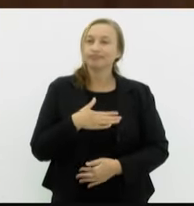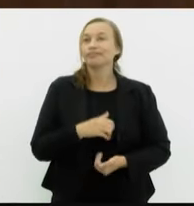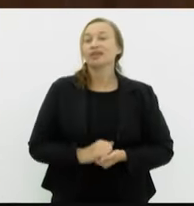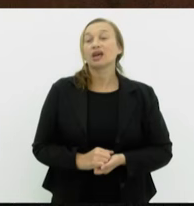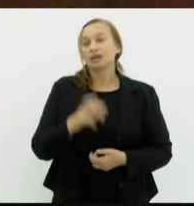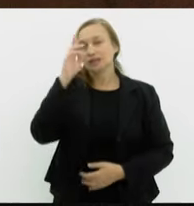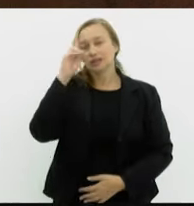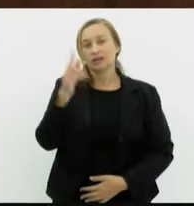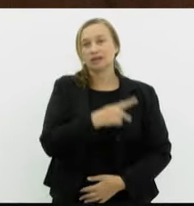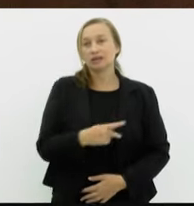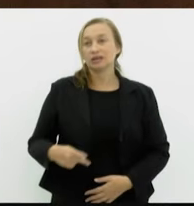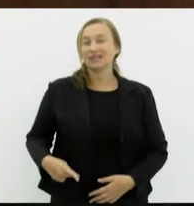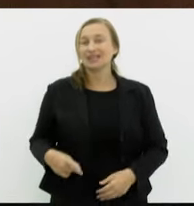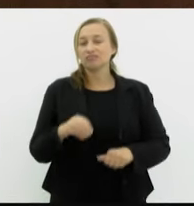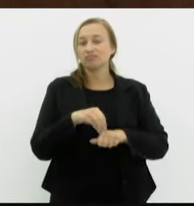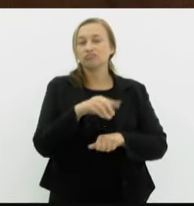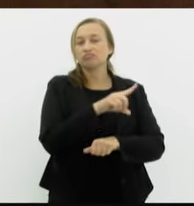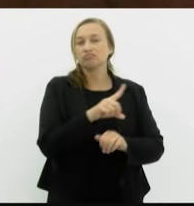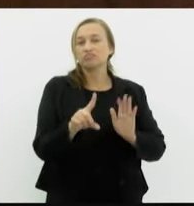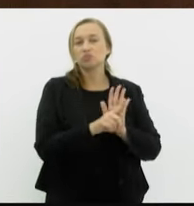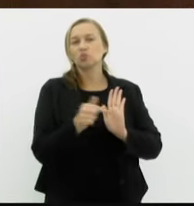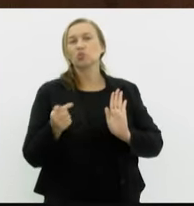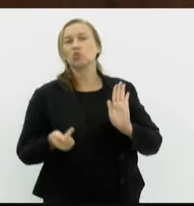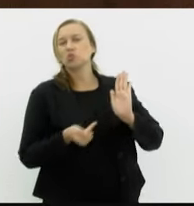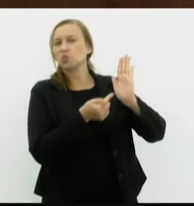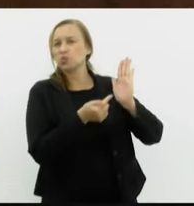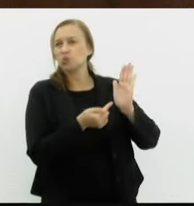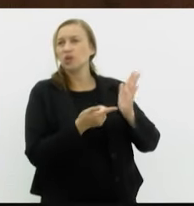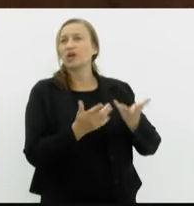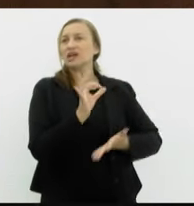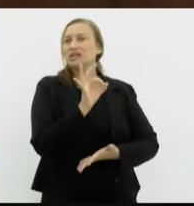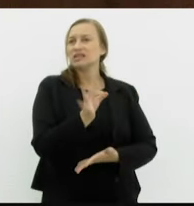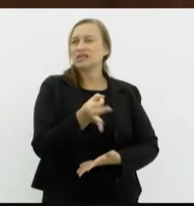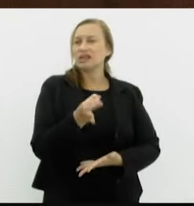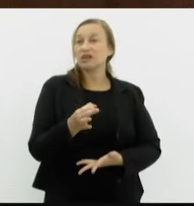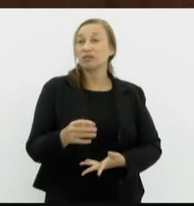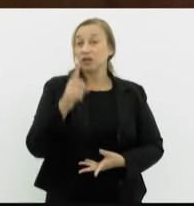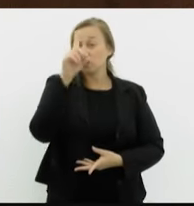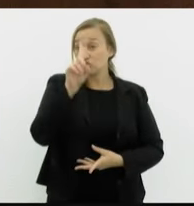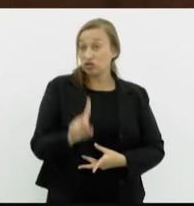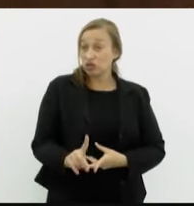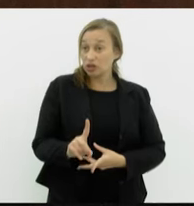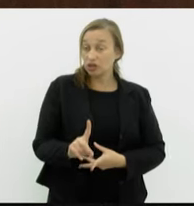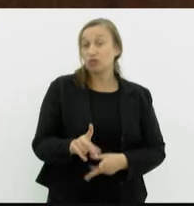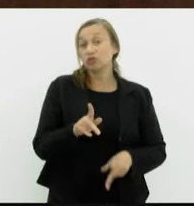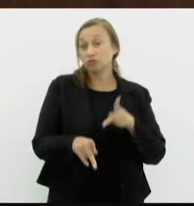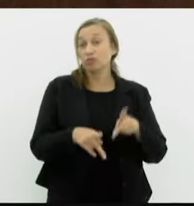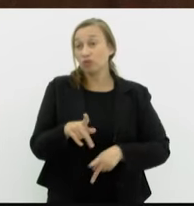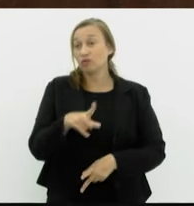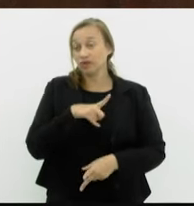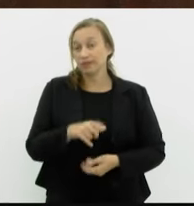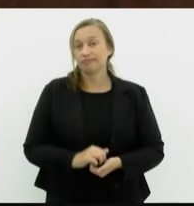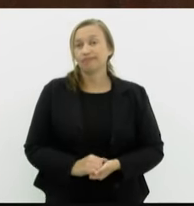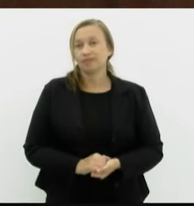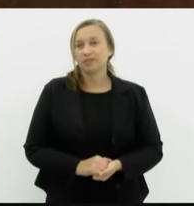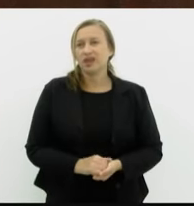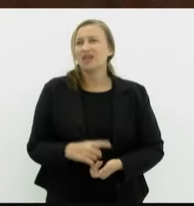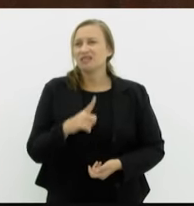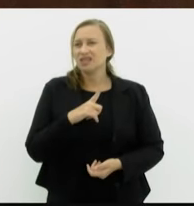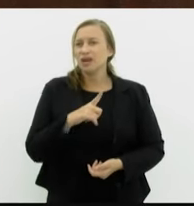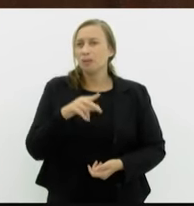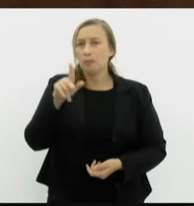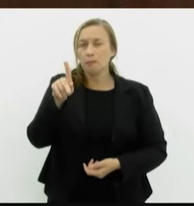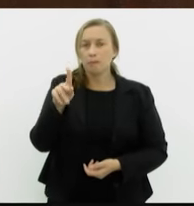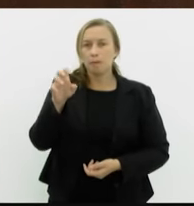Senhor presidente, essa indicação é exatamente para fazer valer o direito da população. Temos os pedágios